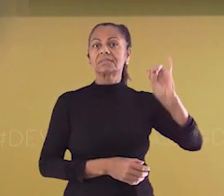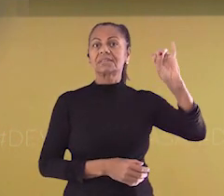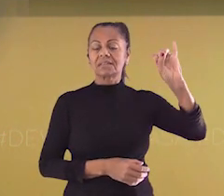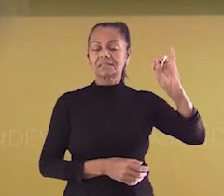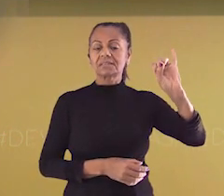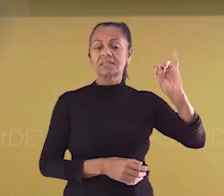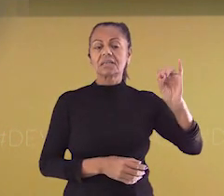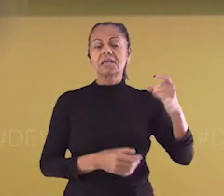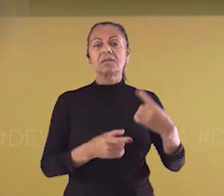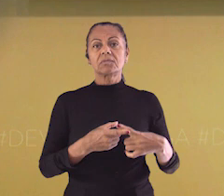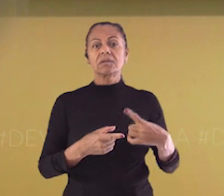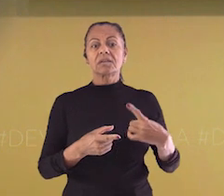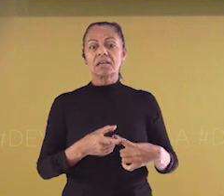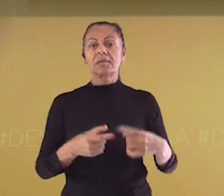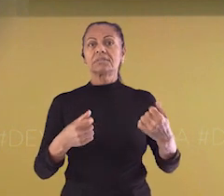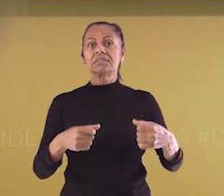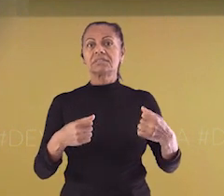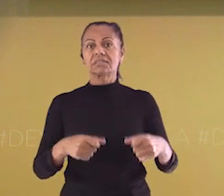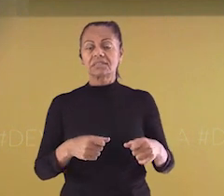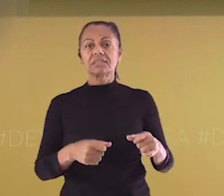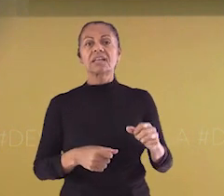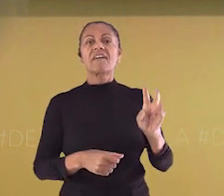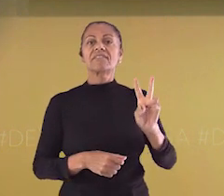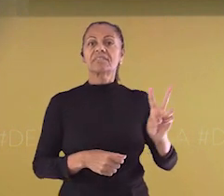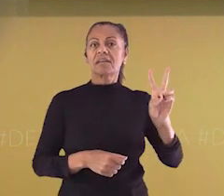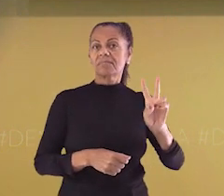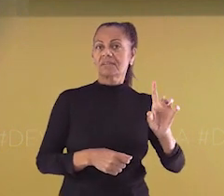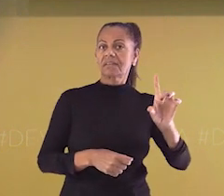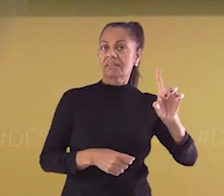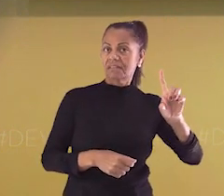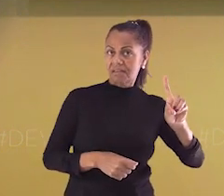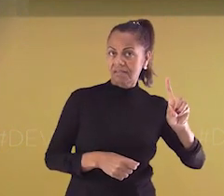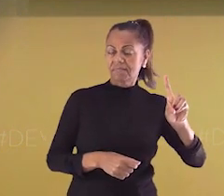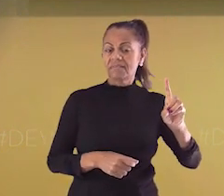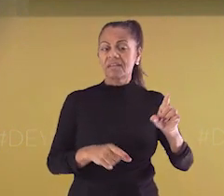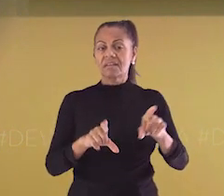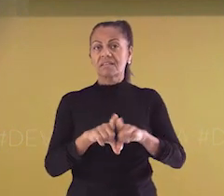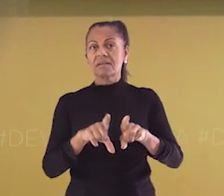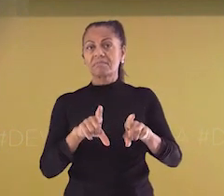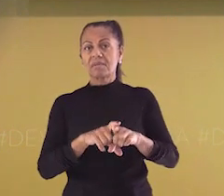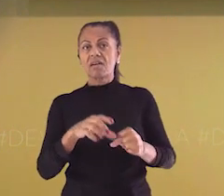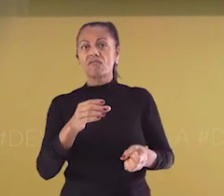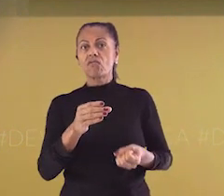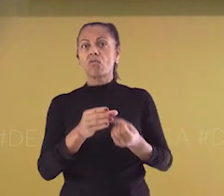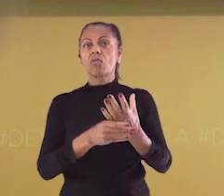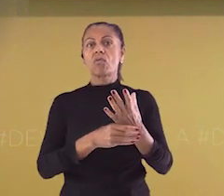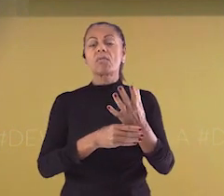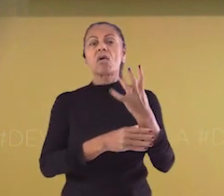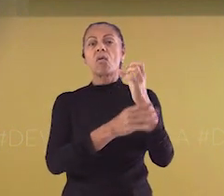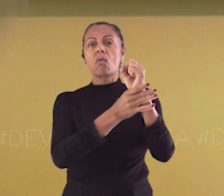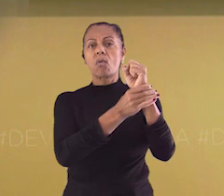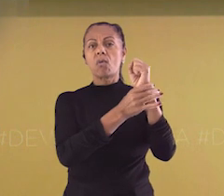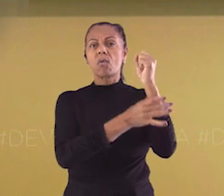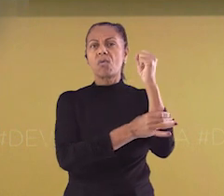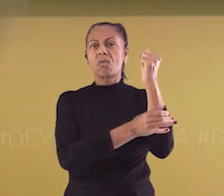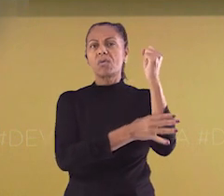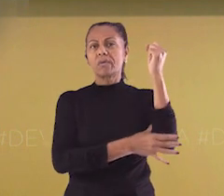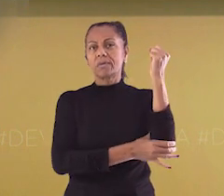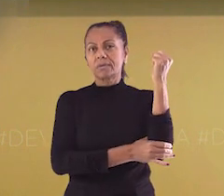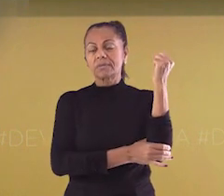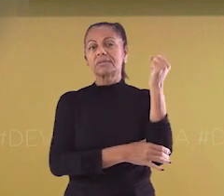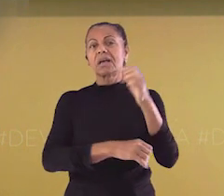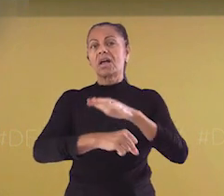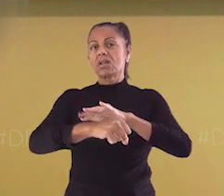sol pode afetar severamente a reação química que gera a vitamina D no nosso organismo e gerar prejuízos